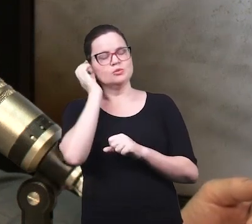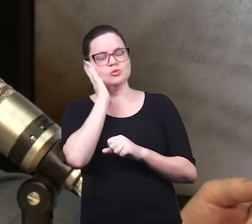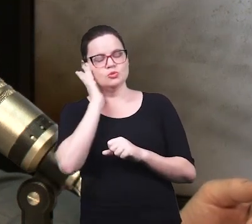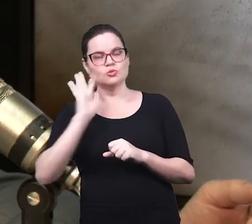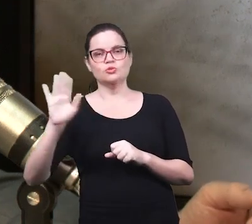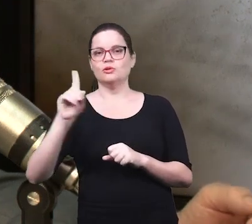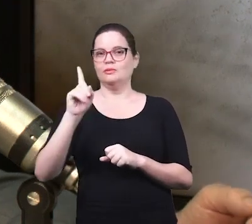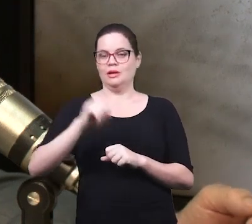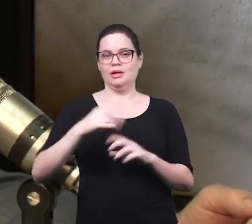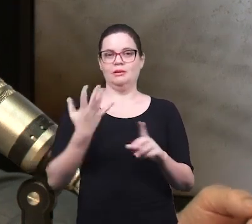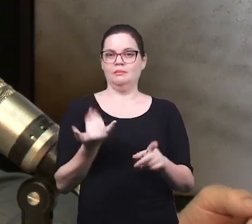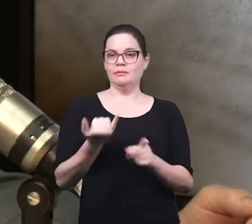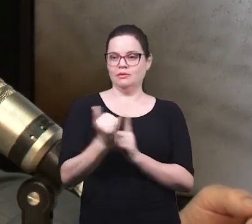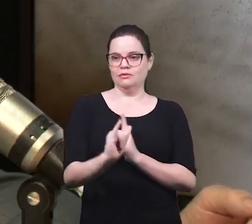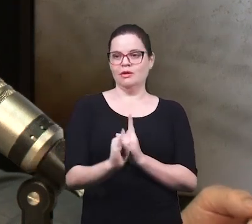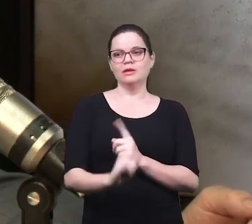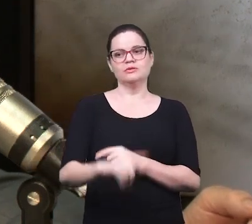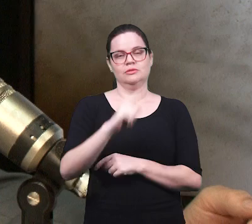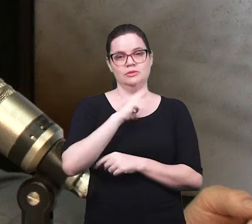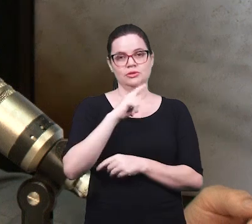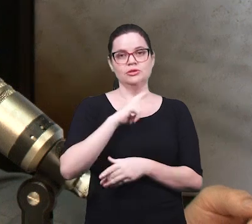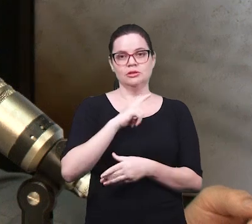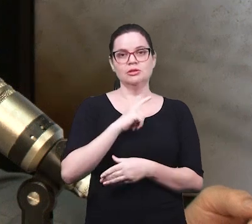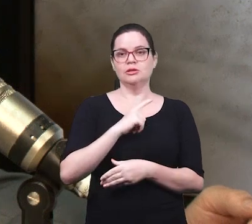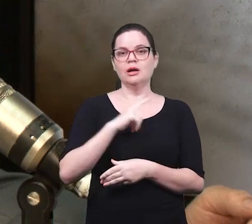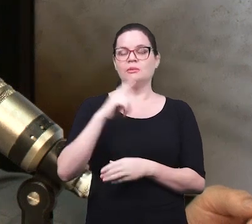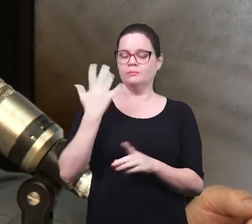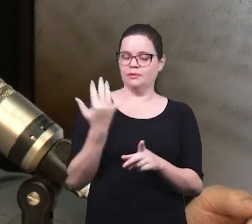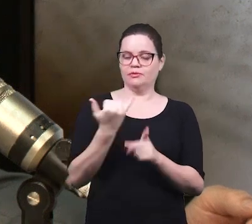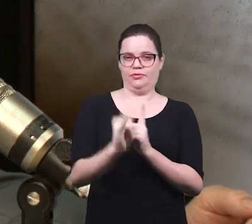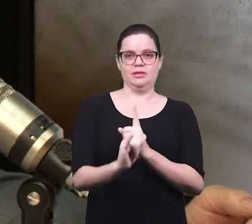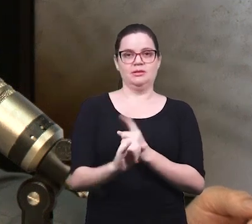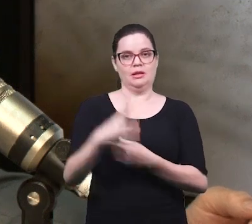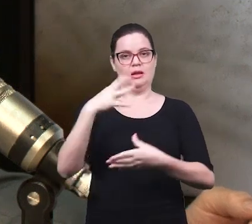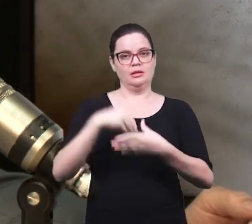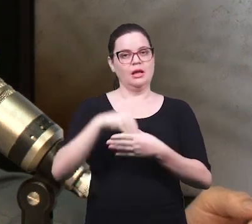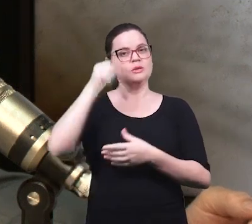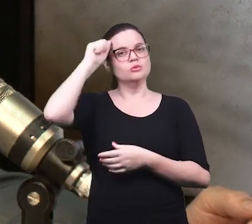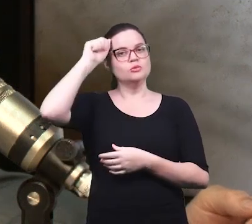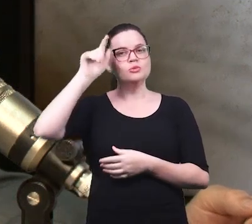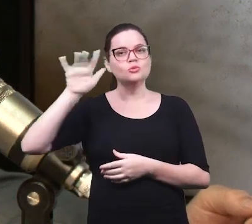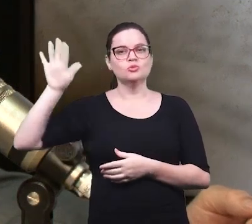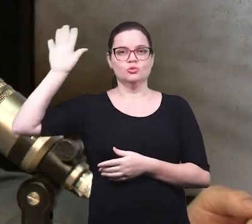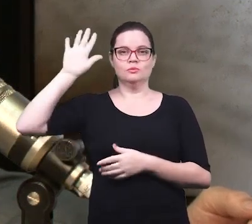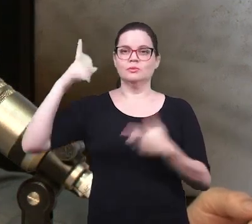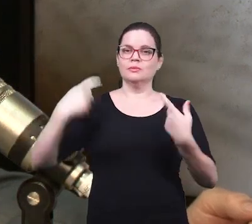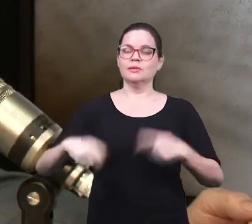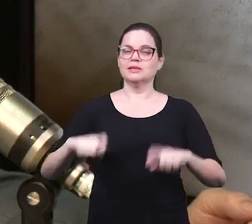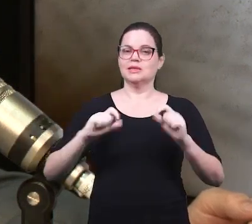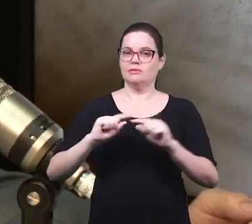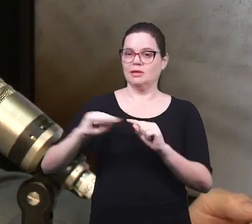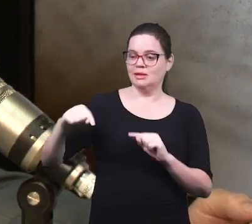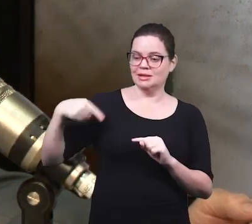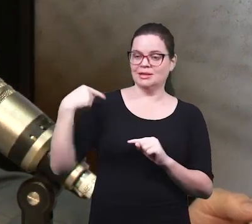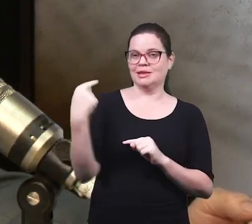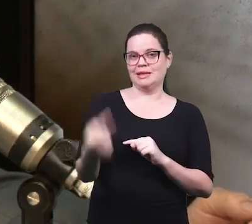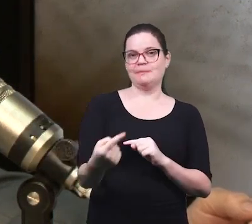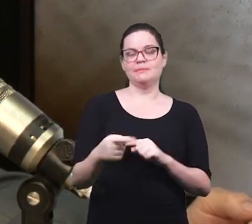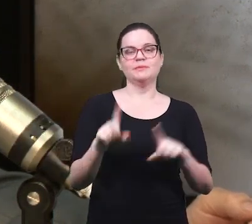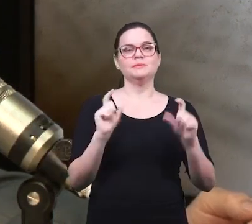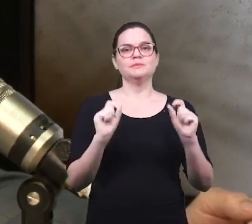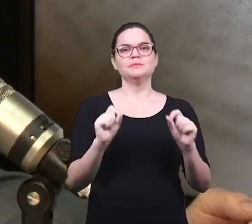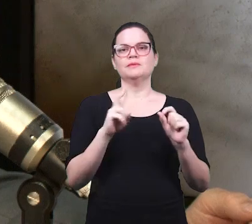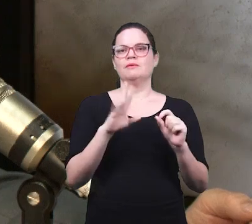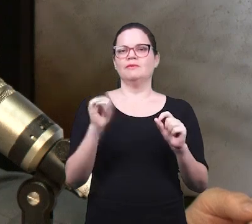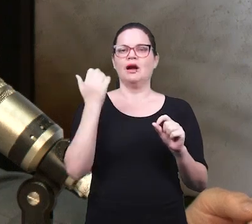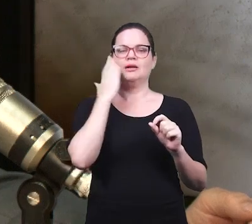disse o pastor Marcos, era profético. Tinha nele algo que era profético. ele precisava de um tempo para que ele lá